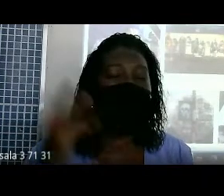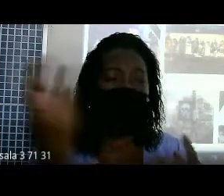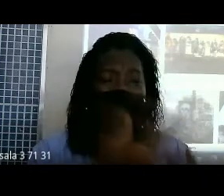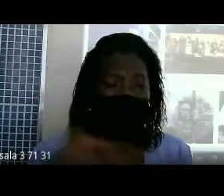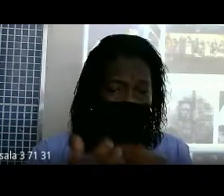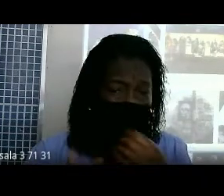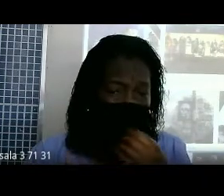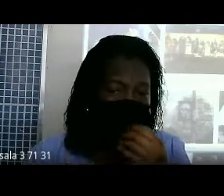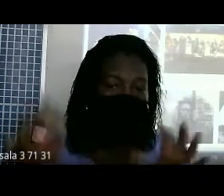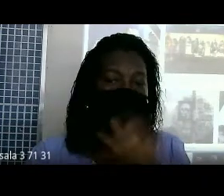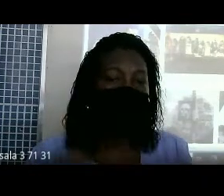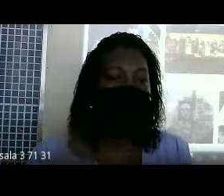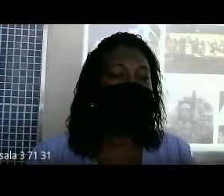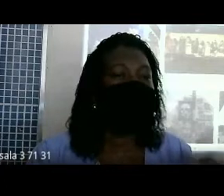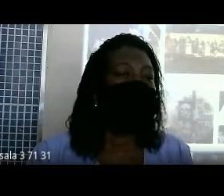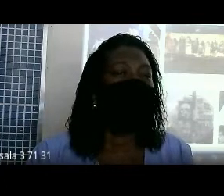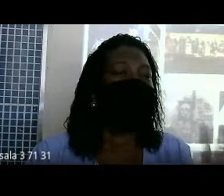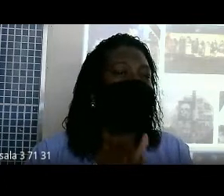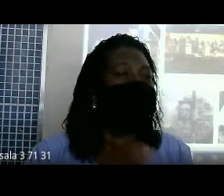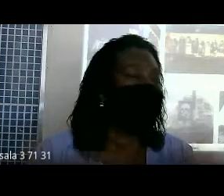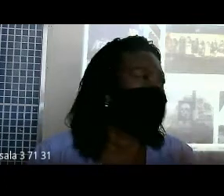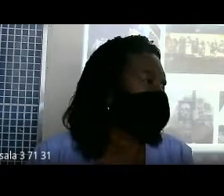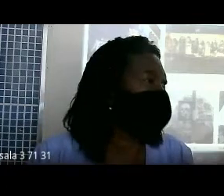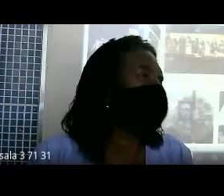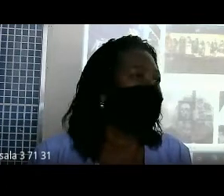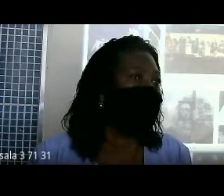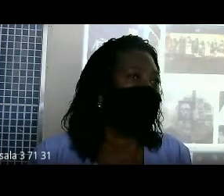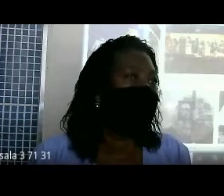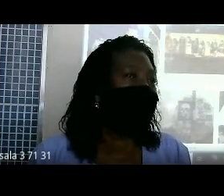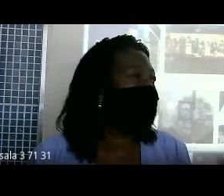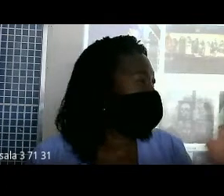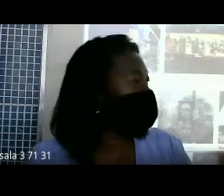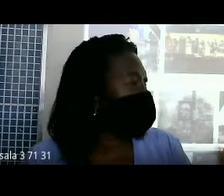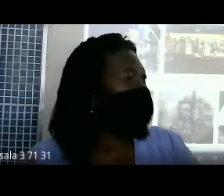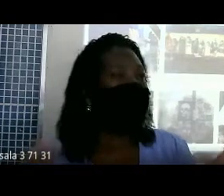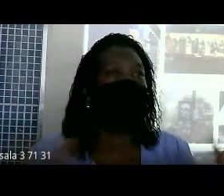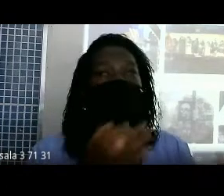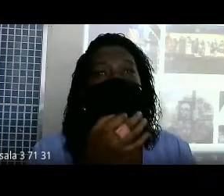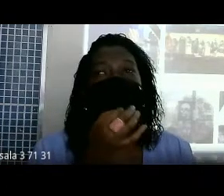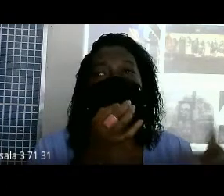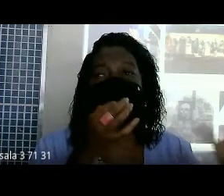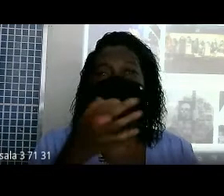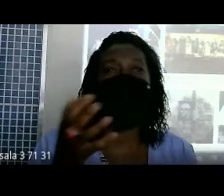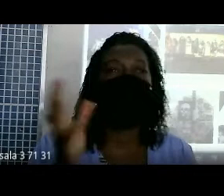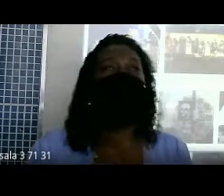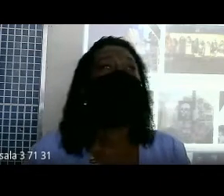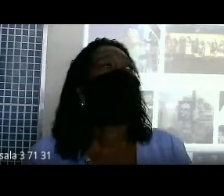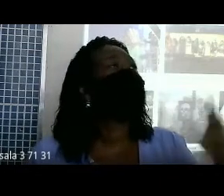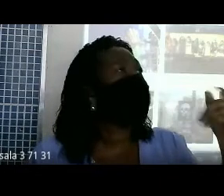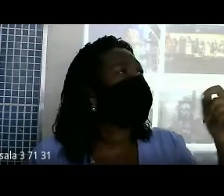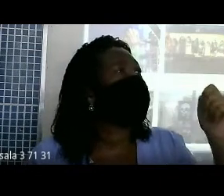Assim como nós seres humanos, somos parecidos uns com os outros. Às vezes até confunde. Quantas e quantas vezes na